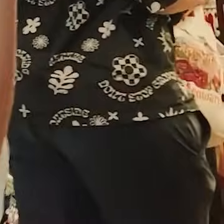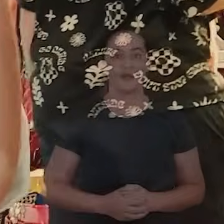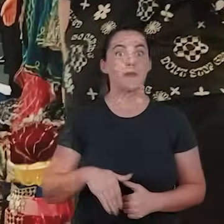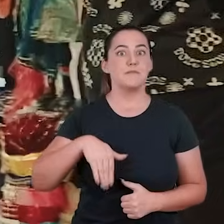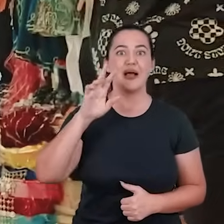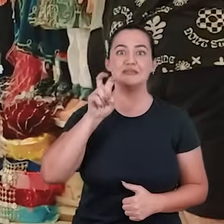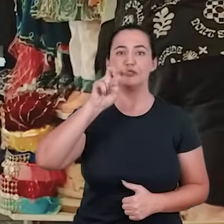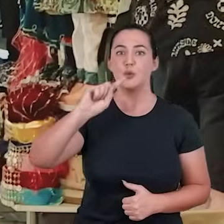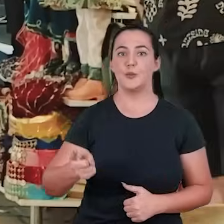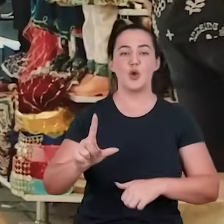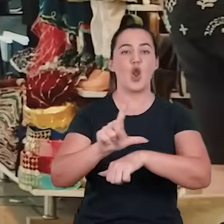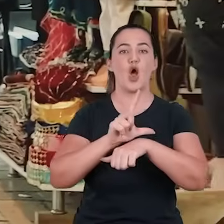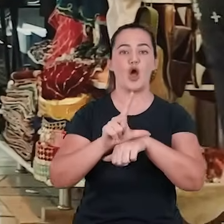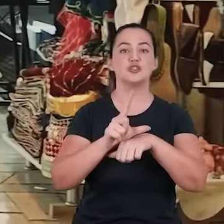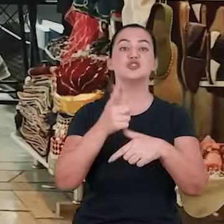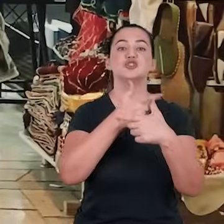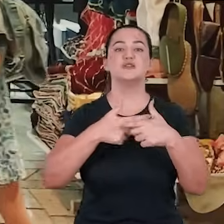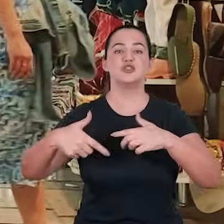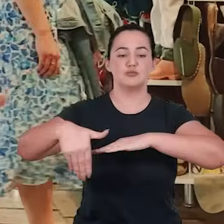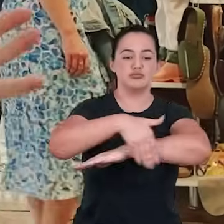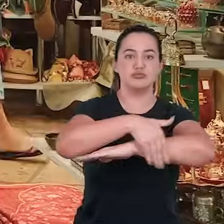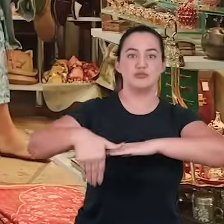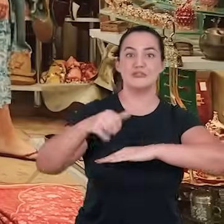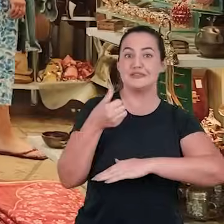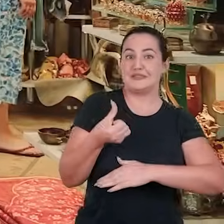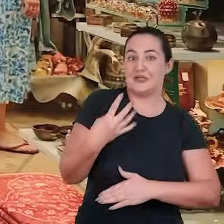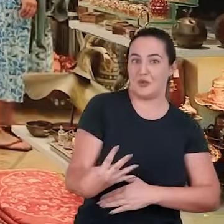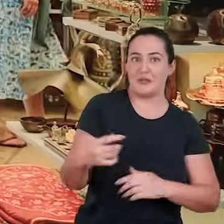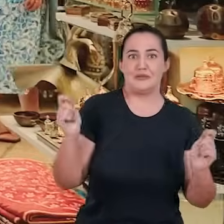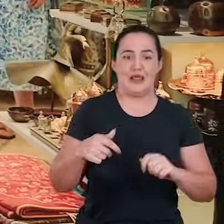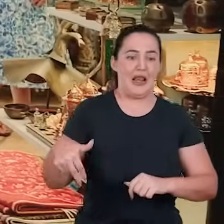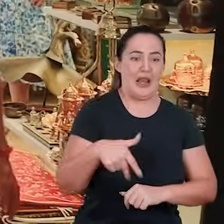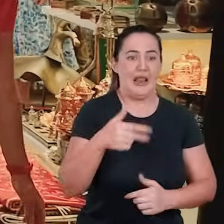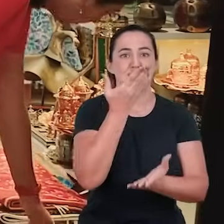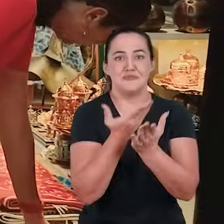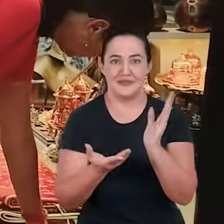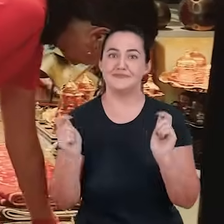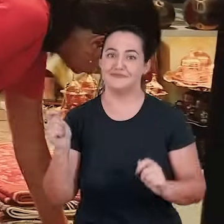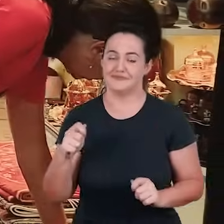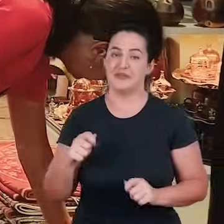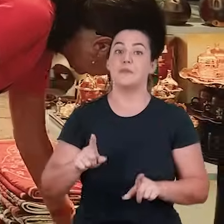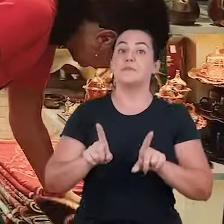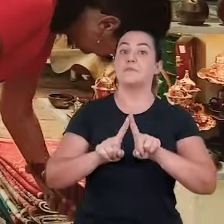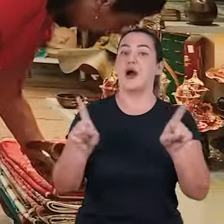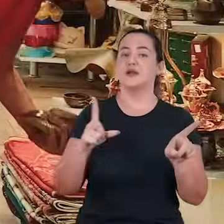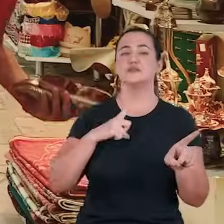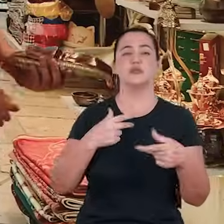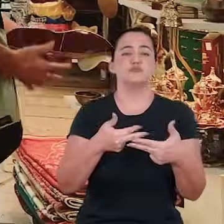São mais de 5.000 lojas divididas em 64 ruas. Dá para você ficar perdido aqui, mas aqui você encontra de